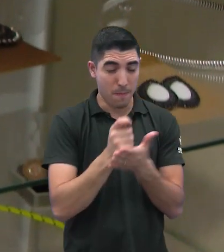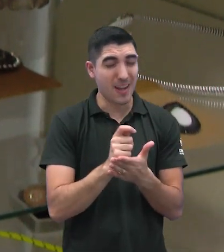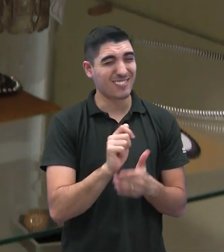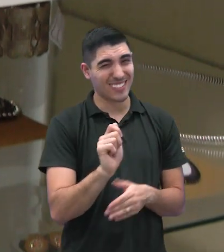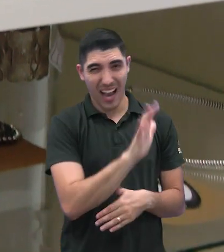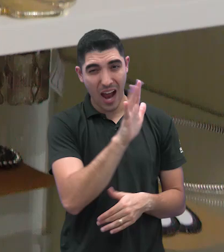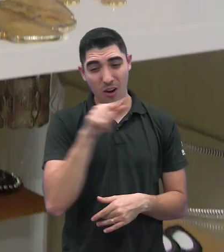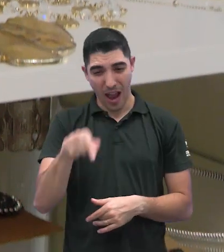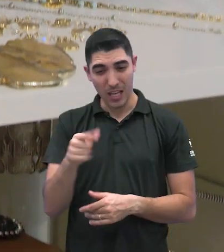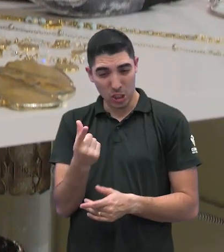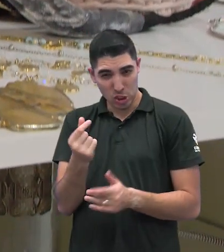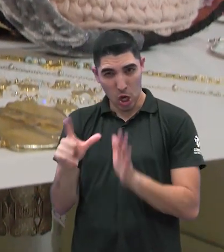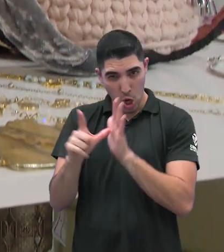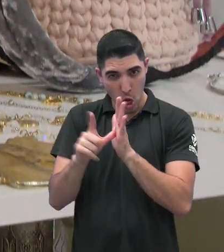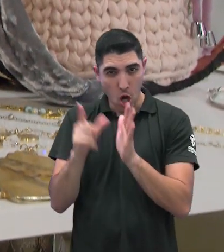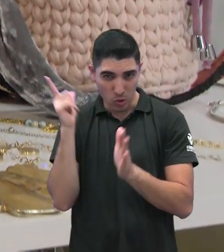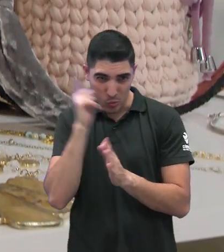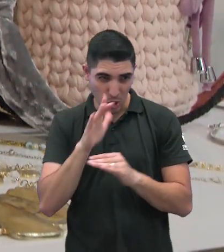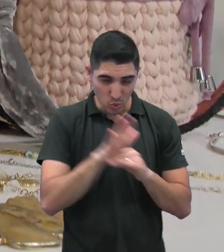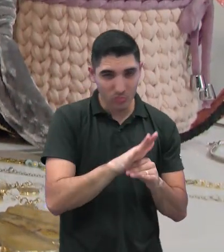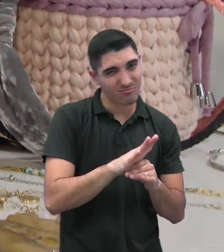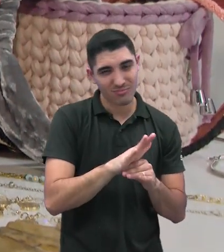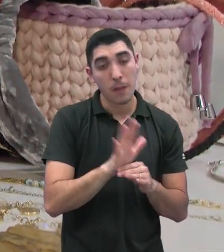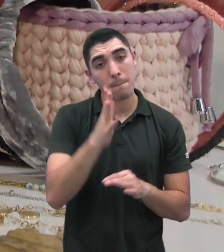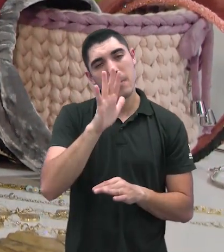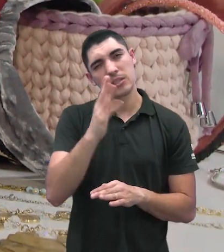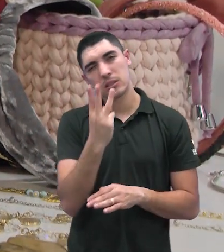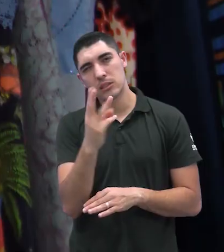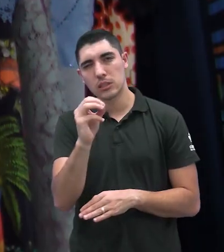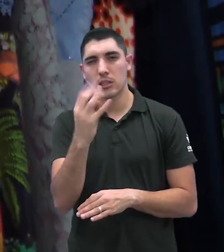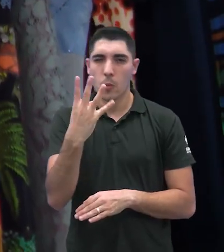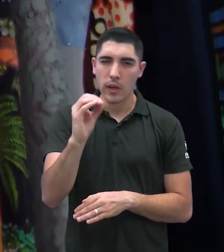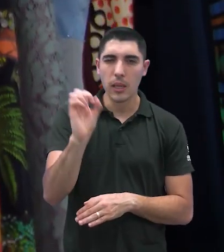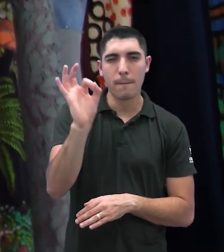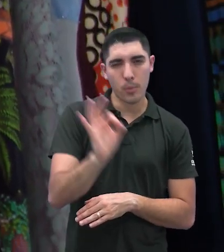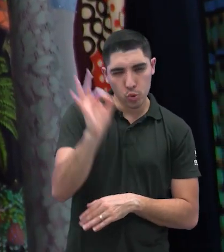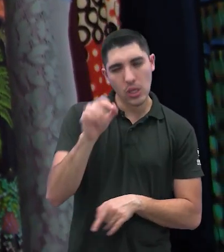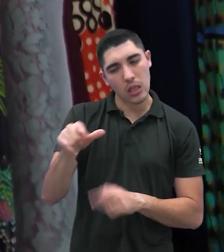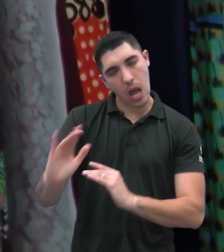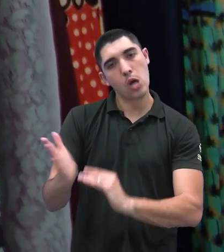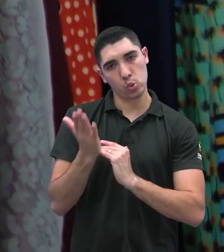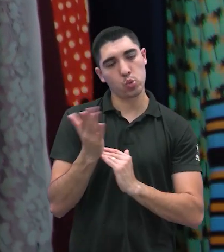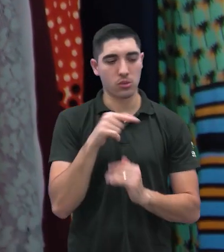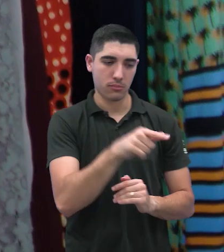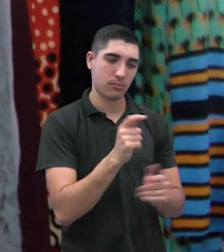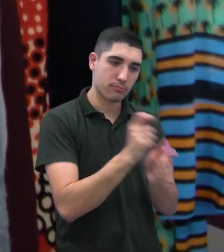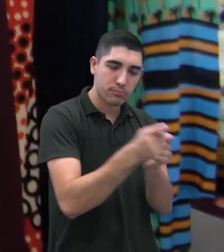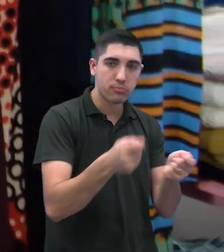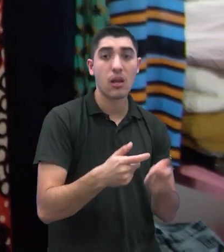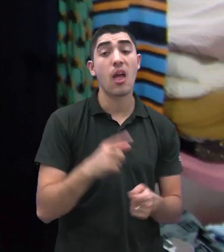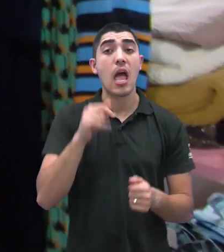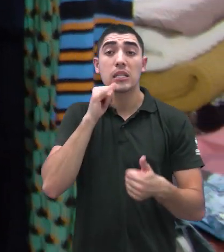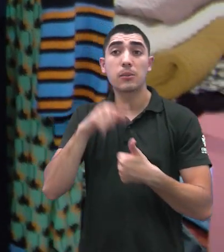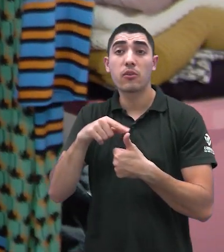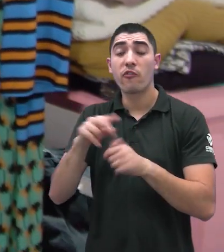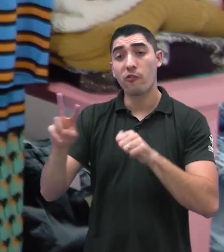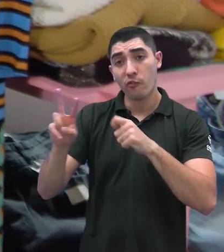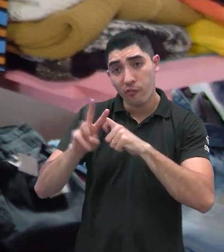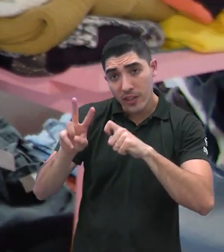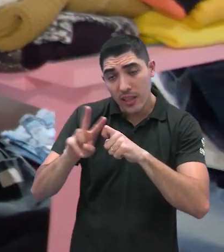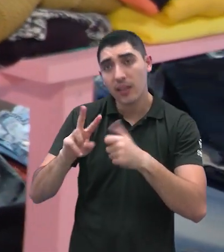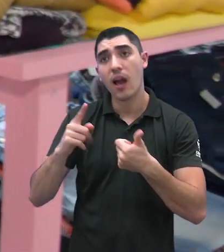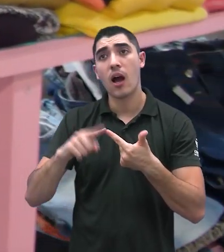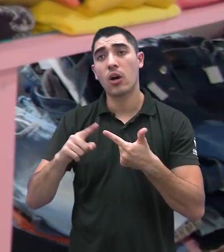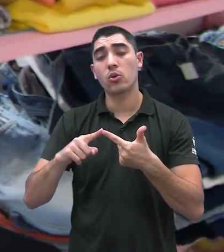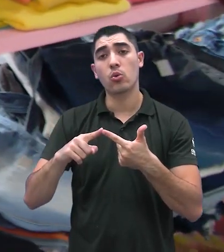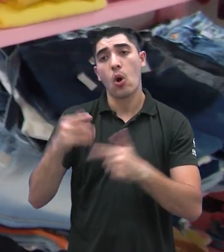altos, né? Então, mas ajuda bastante, em torno de 30%, 40%. Porque é custo com gasto veterinário, com um hotelzinho,